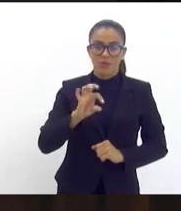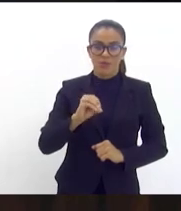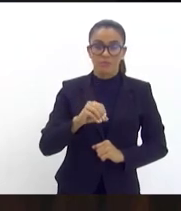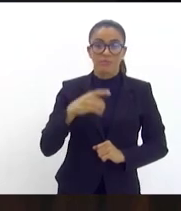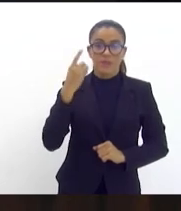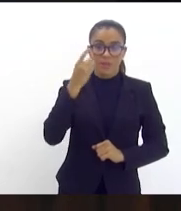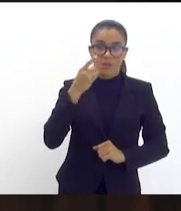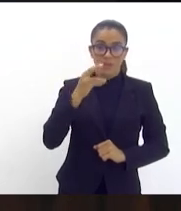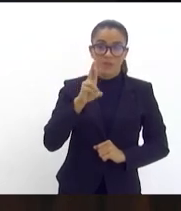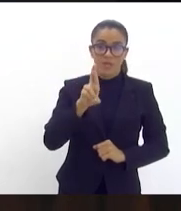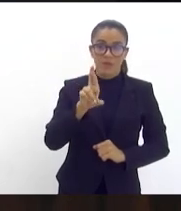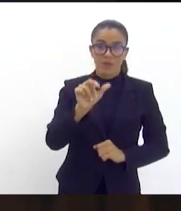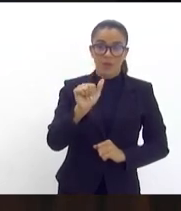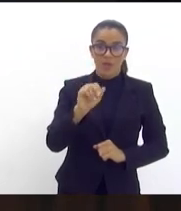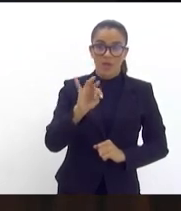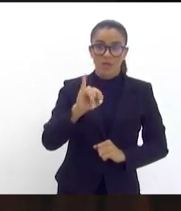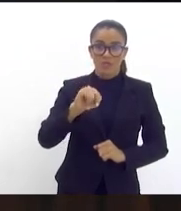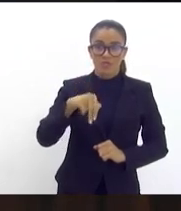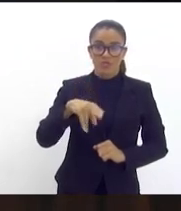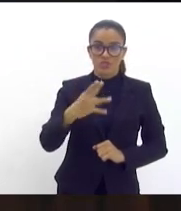Deputado Giovanni Ratinho.